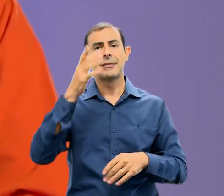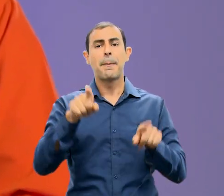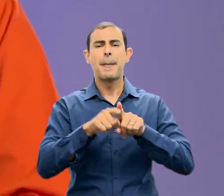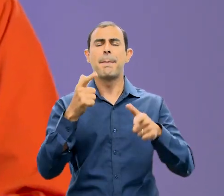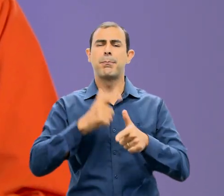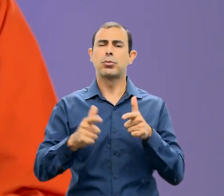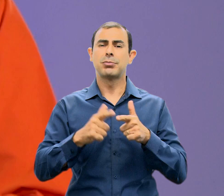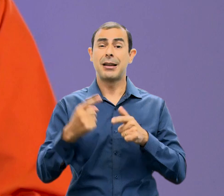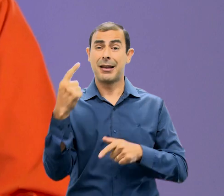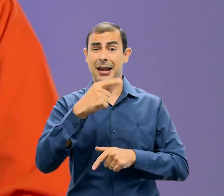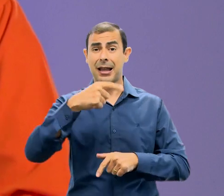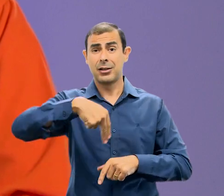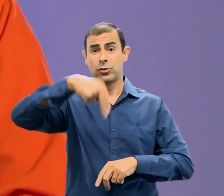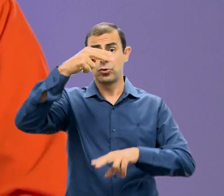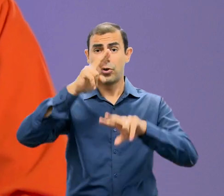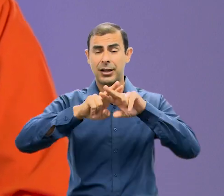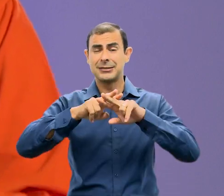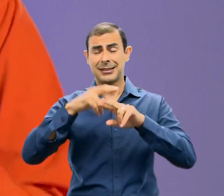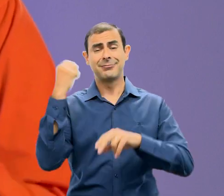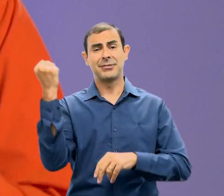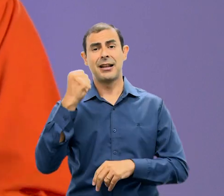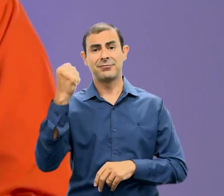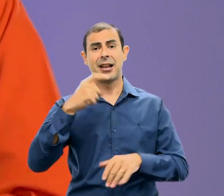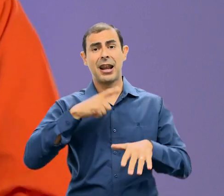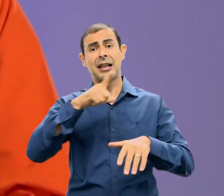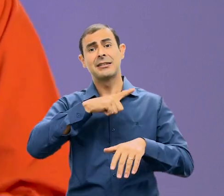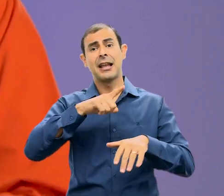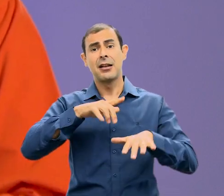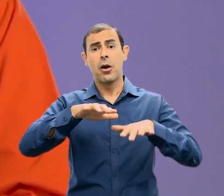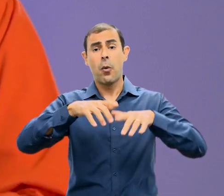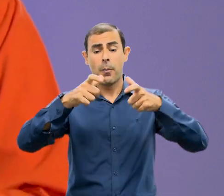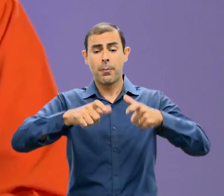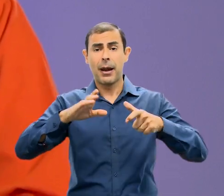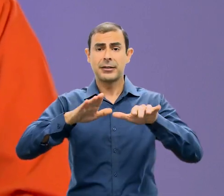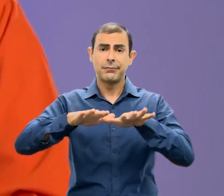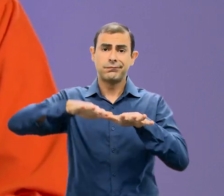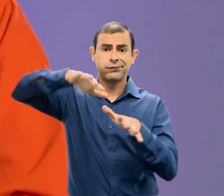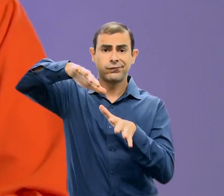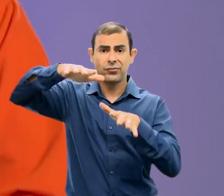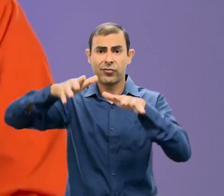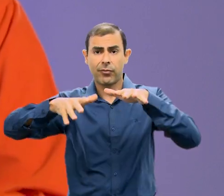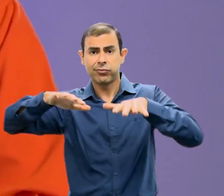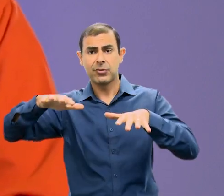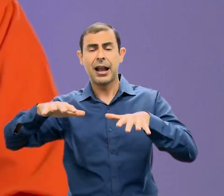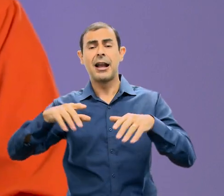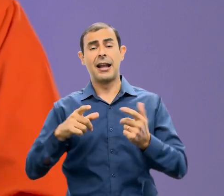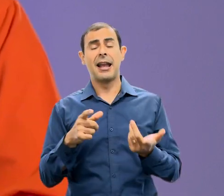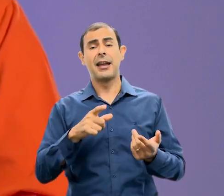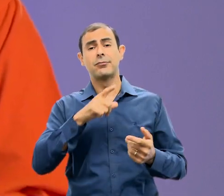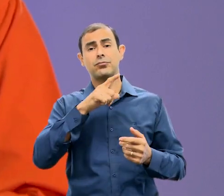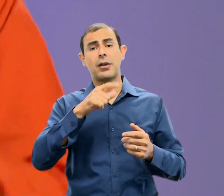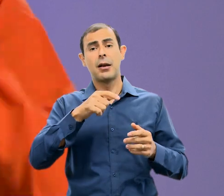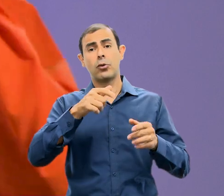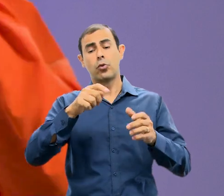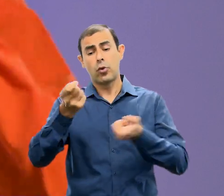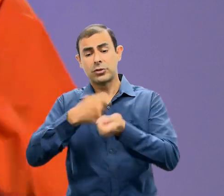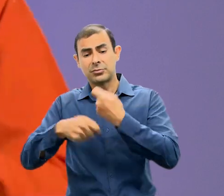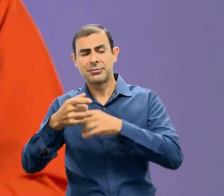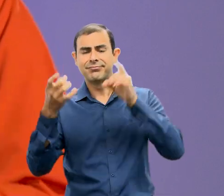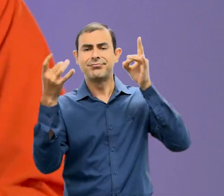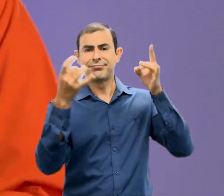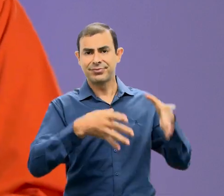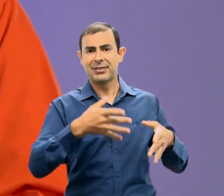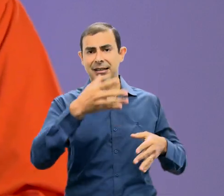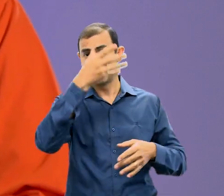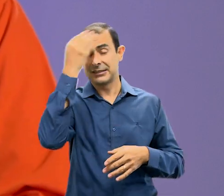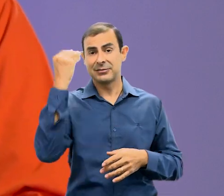mais grave que isso. A topografia dele é irregular e ele é um bairro esquecido. Então, nós precisamos voltar a nossa atenção para o Noroeste, que é um bairro que já está